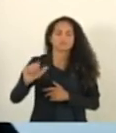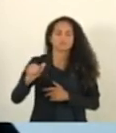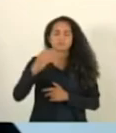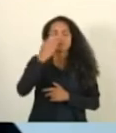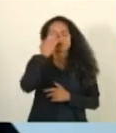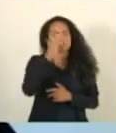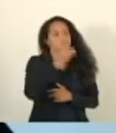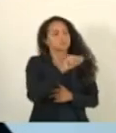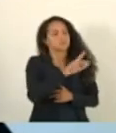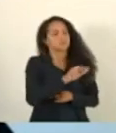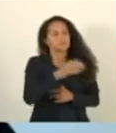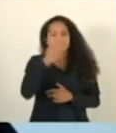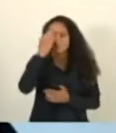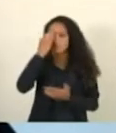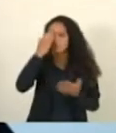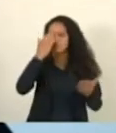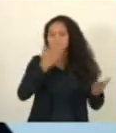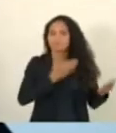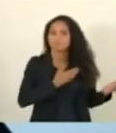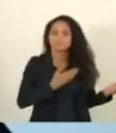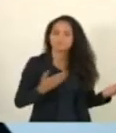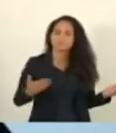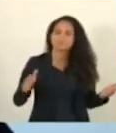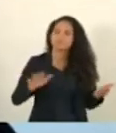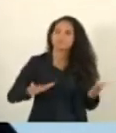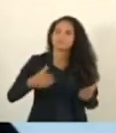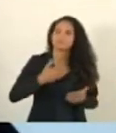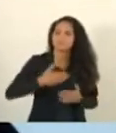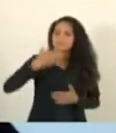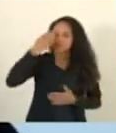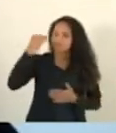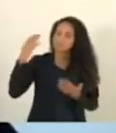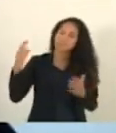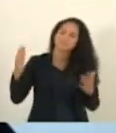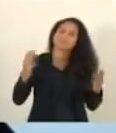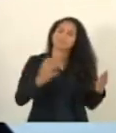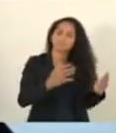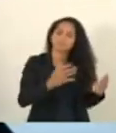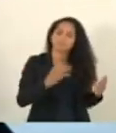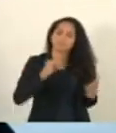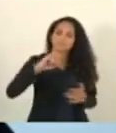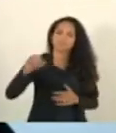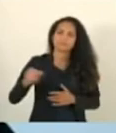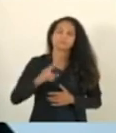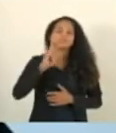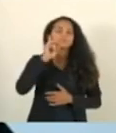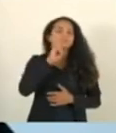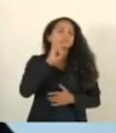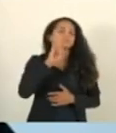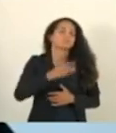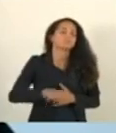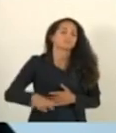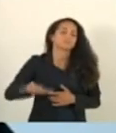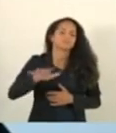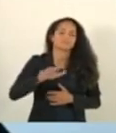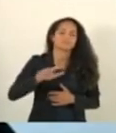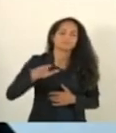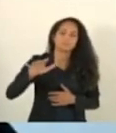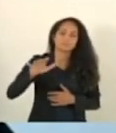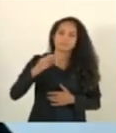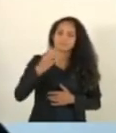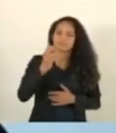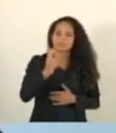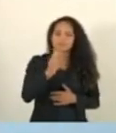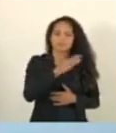Dari. Obrigada, colegas. Obrigada, governador. Parabéns, povo de Jardim América, toda a região 5 de Cariacica